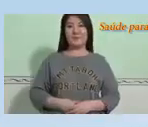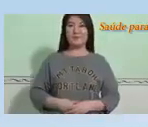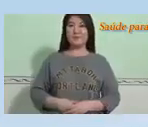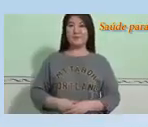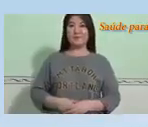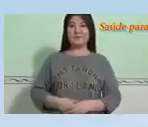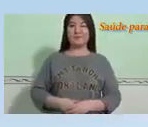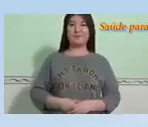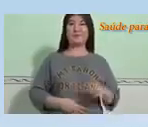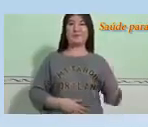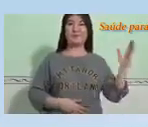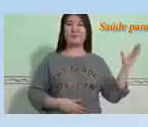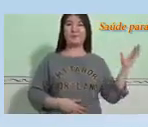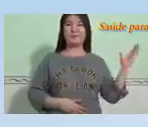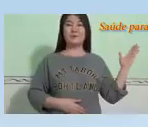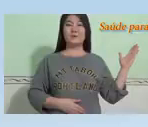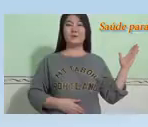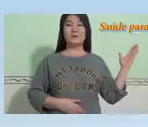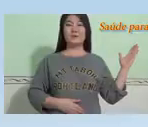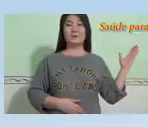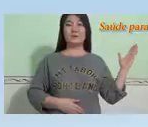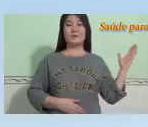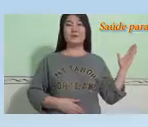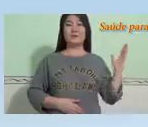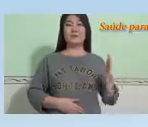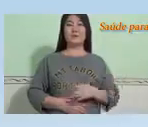receber oxigênio através de uma máscara.